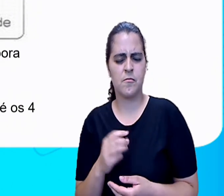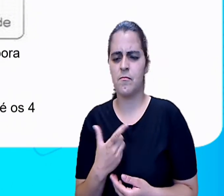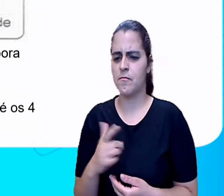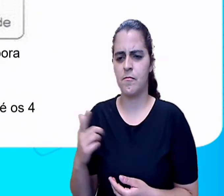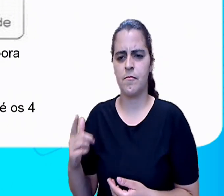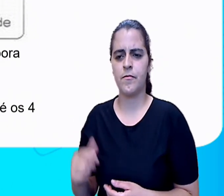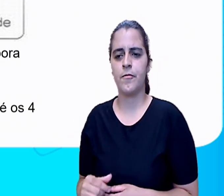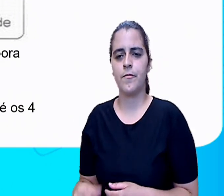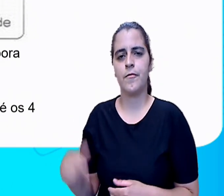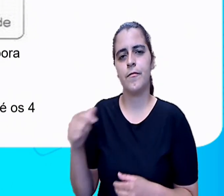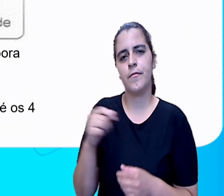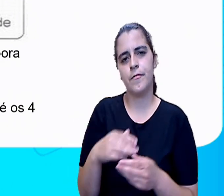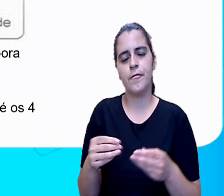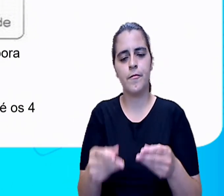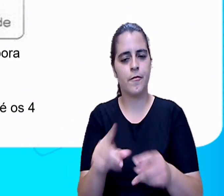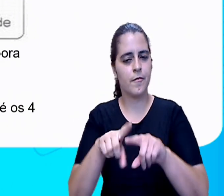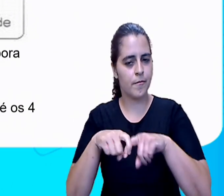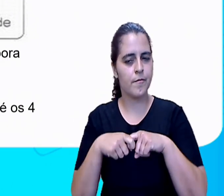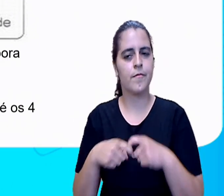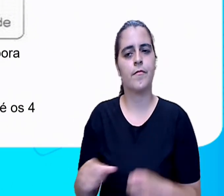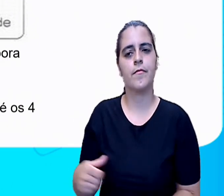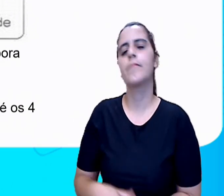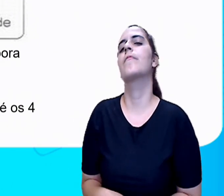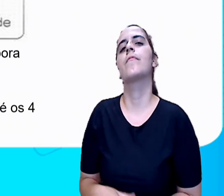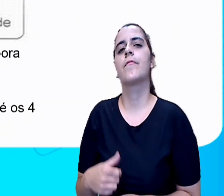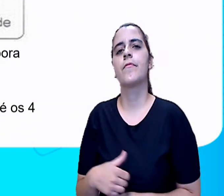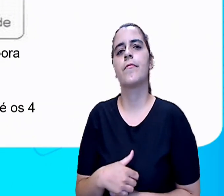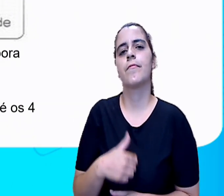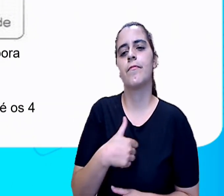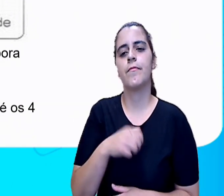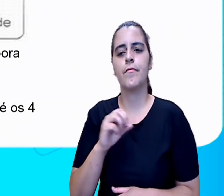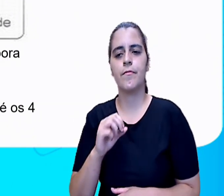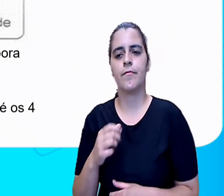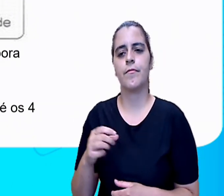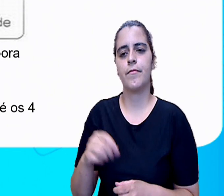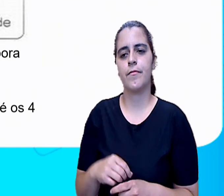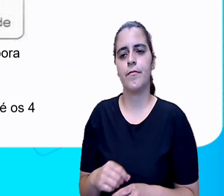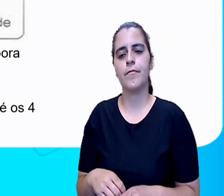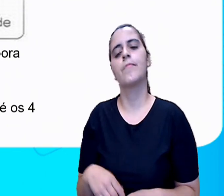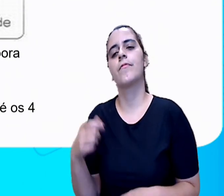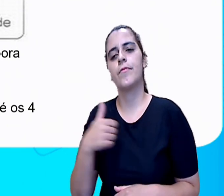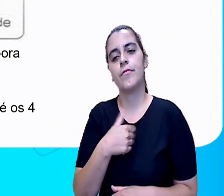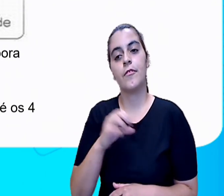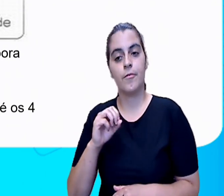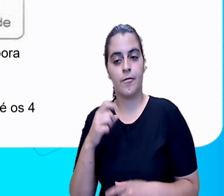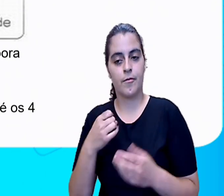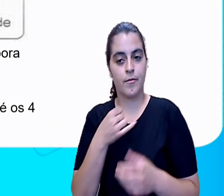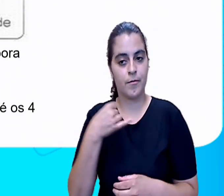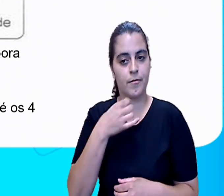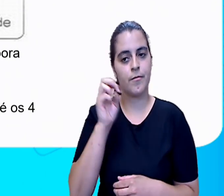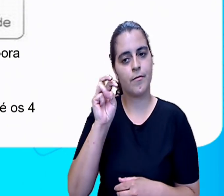pegar emprestado. Aqui vai ser 0 e aqui vai passar 10 dezenas. 10 menos 5,